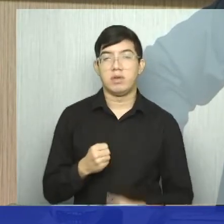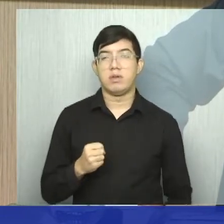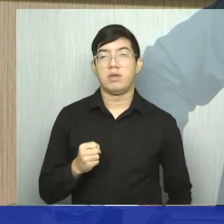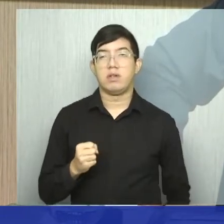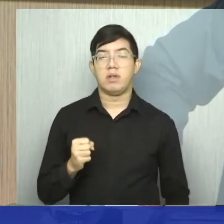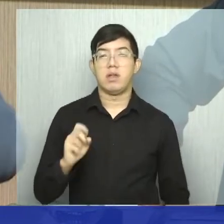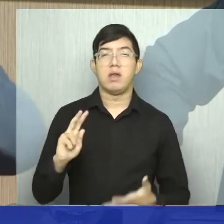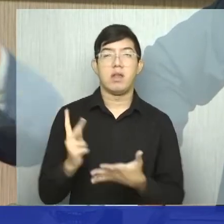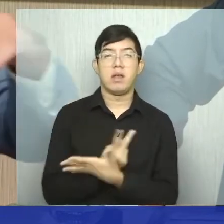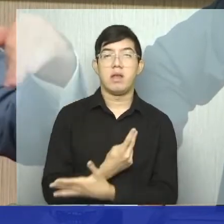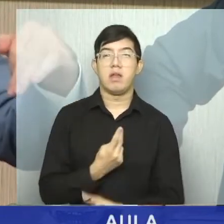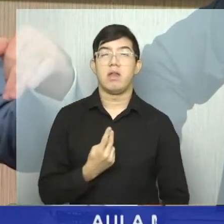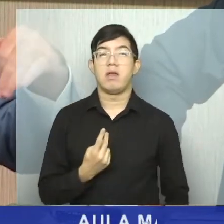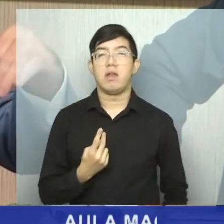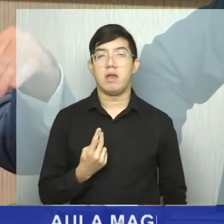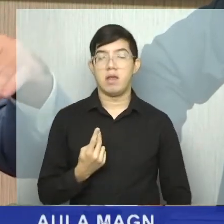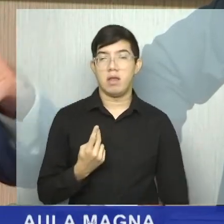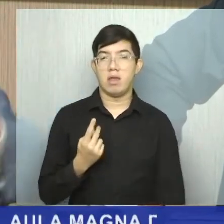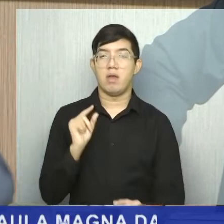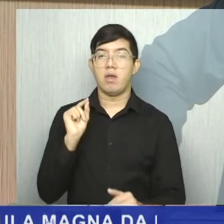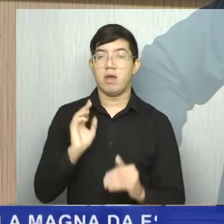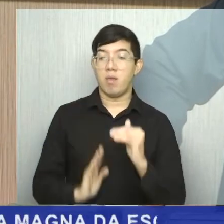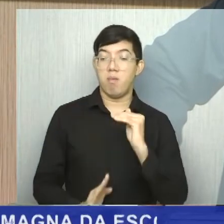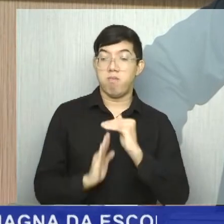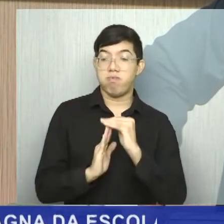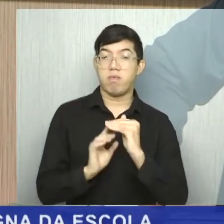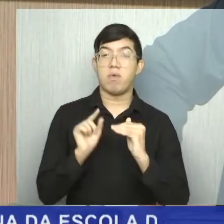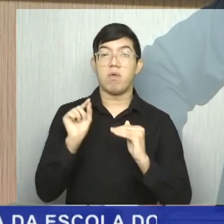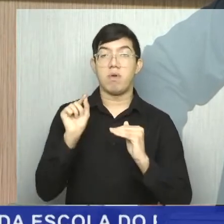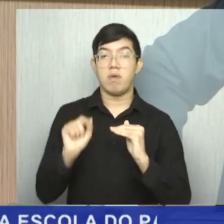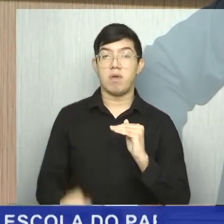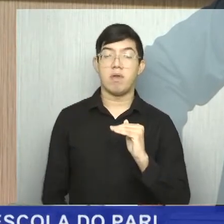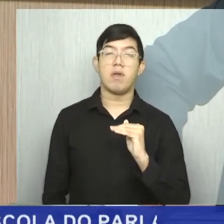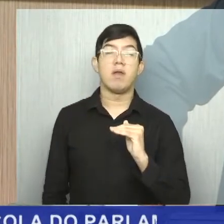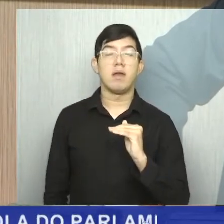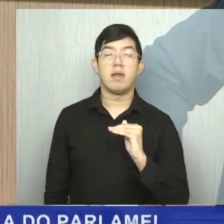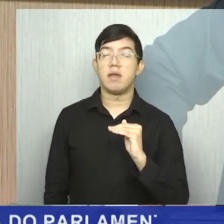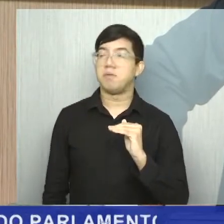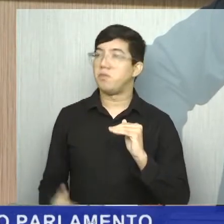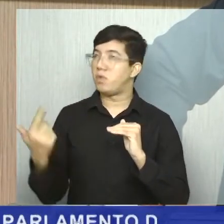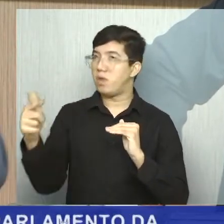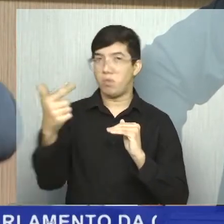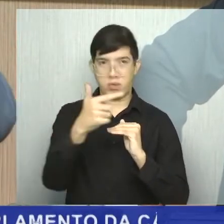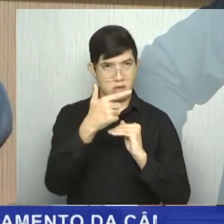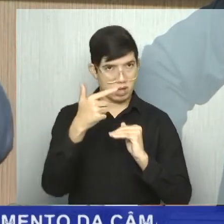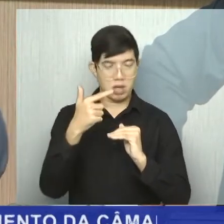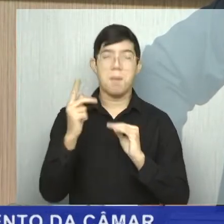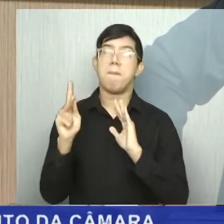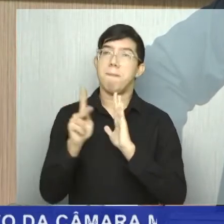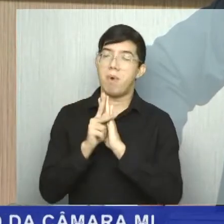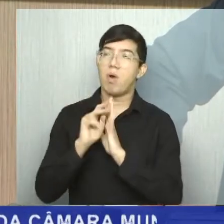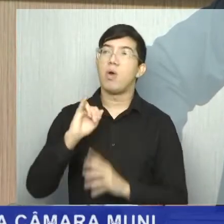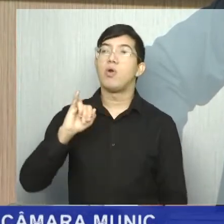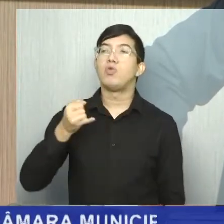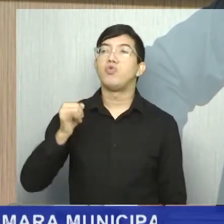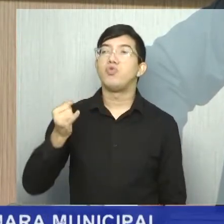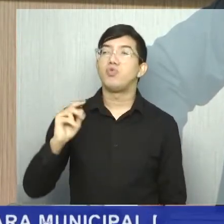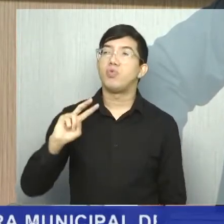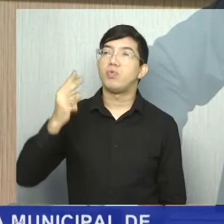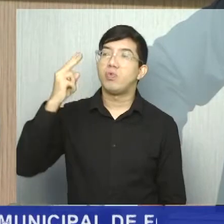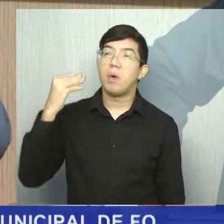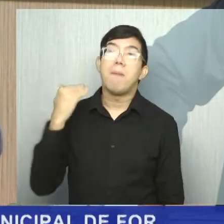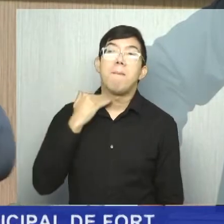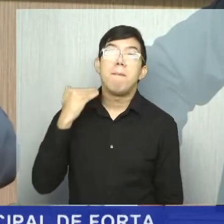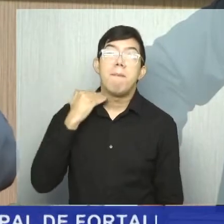Adivinhe qual é? Que está fora do teto de gasto. Juro para banco. Juro para banco, na contabilidade pública, Nélio,